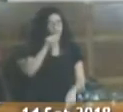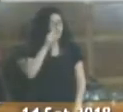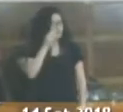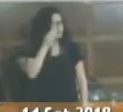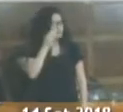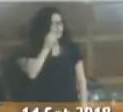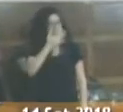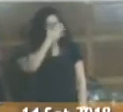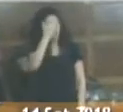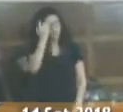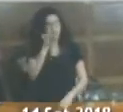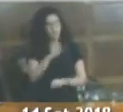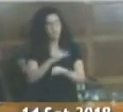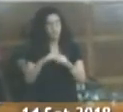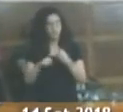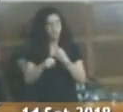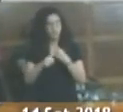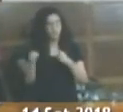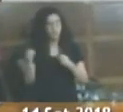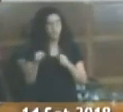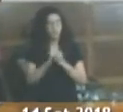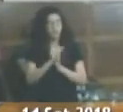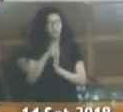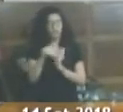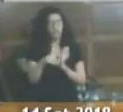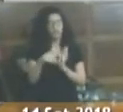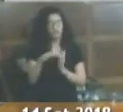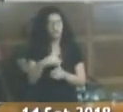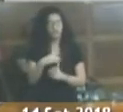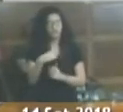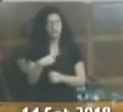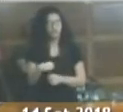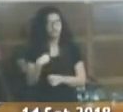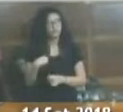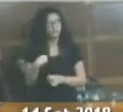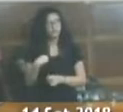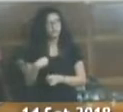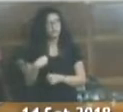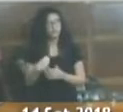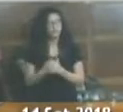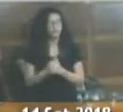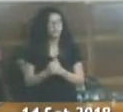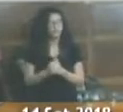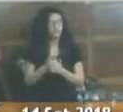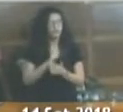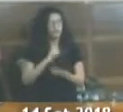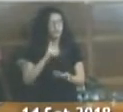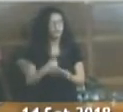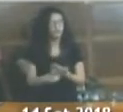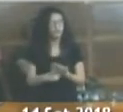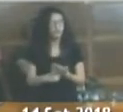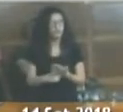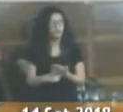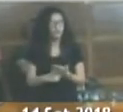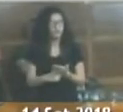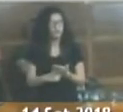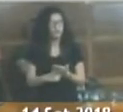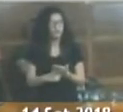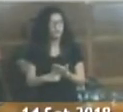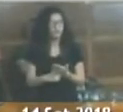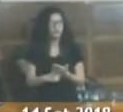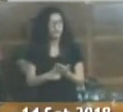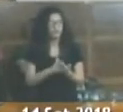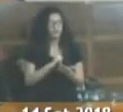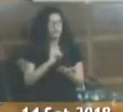da Ilha Grande, né, todo mundo que está aqui presente com um compromisso grande de que a gente tem essa